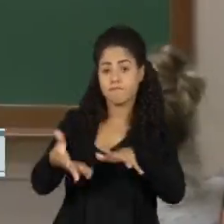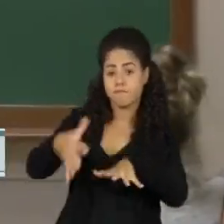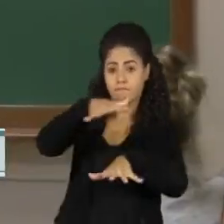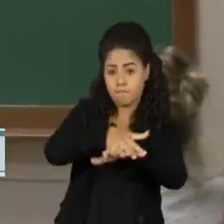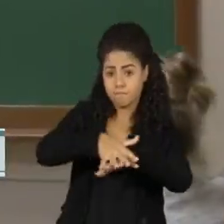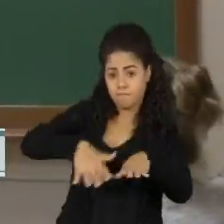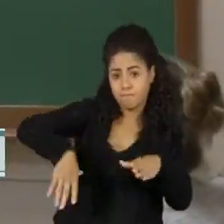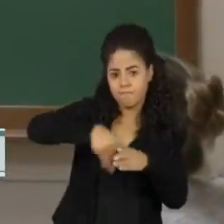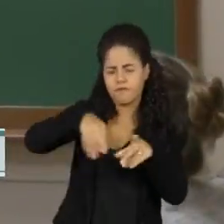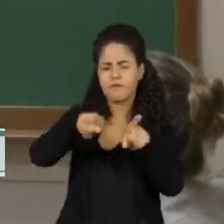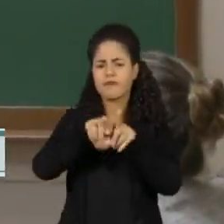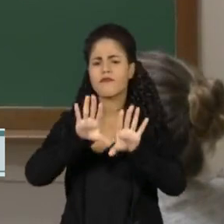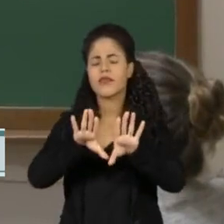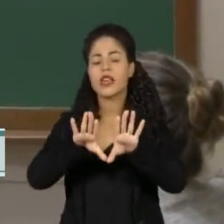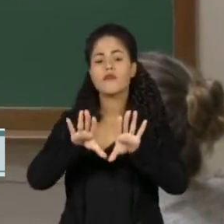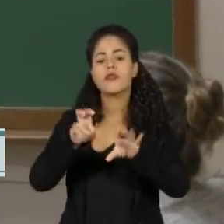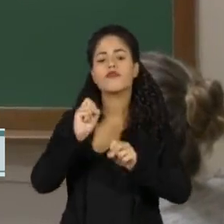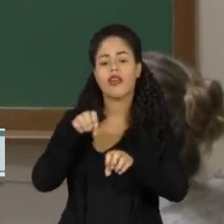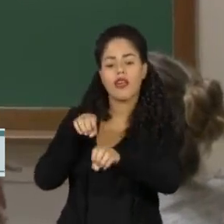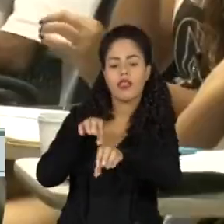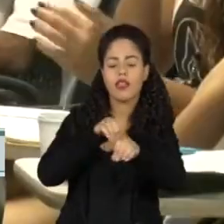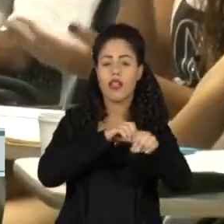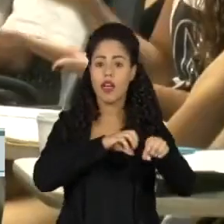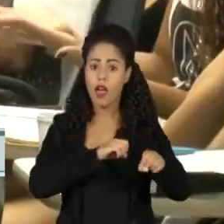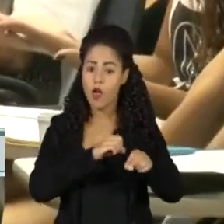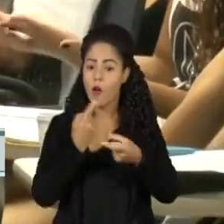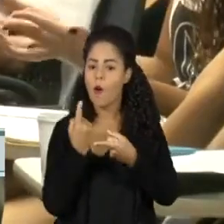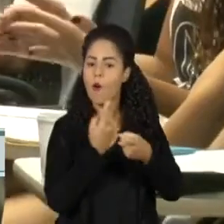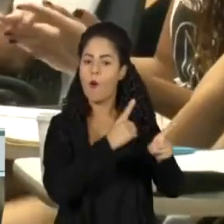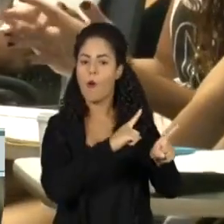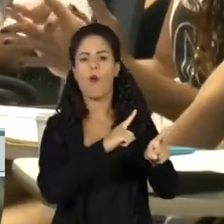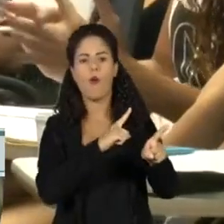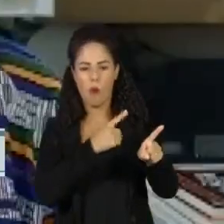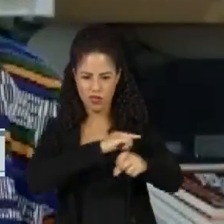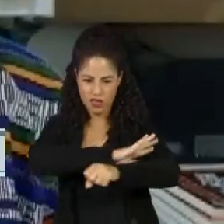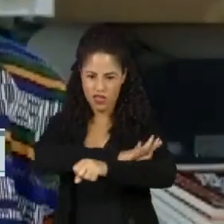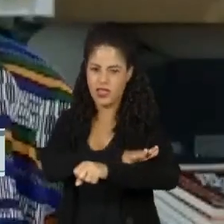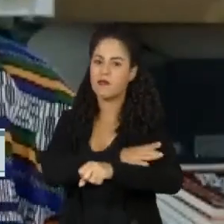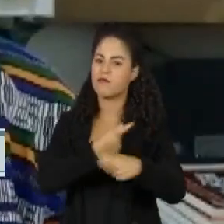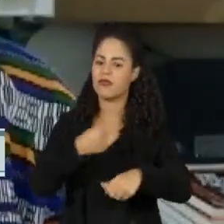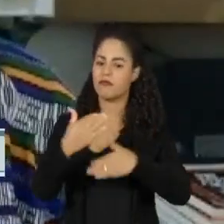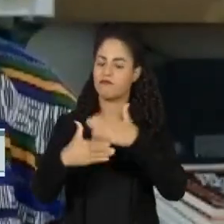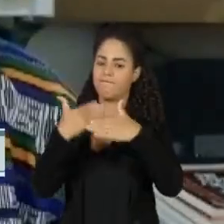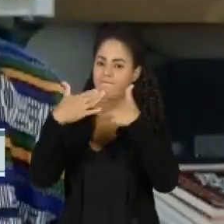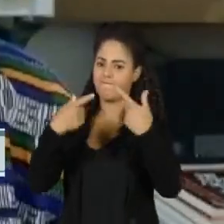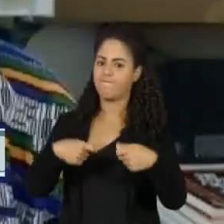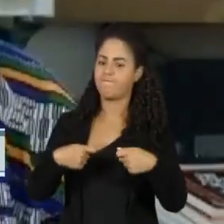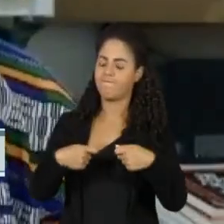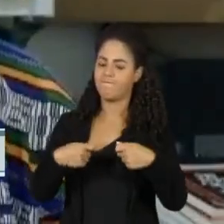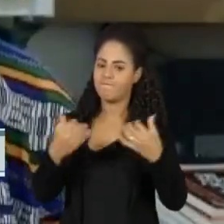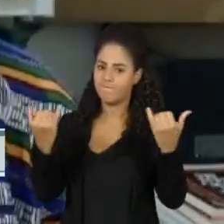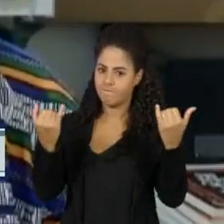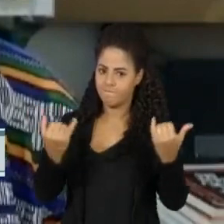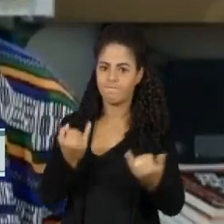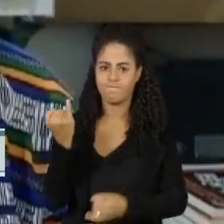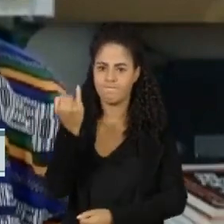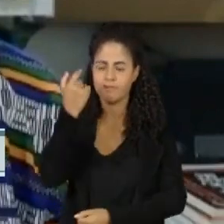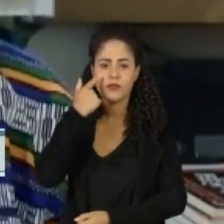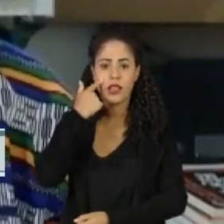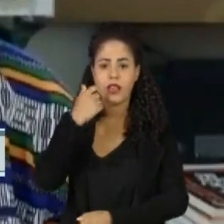mas acredita que a educação antirracista no Brasil ainda tem muito a evoluir. Quando nós reverenciamos a